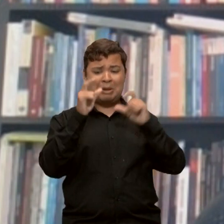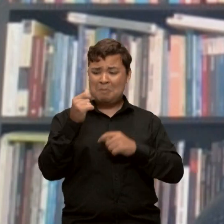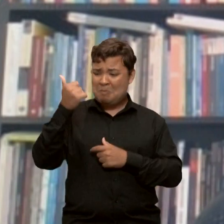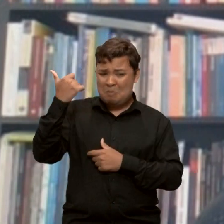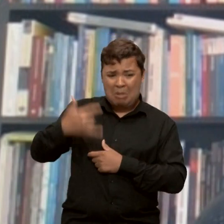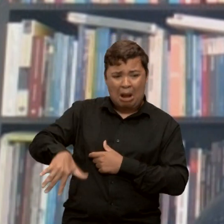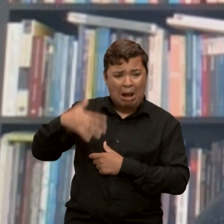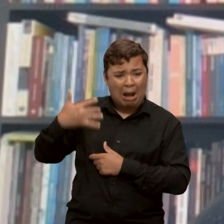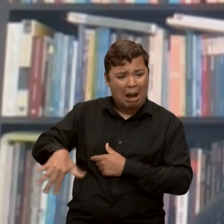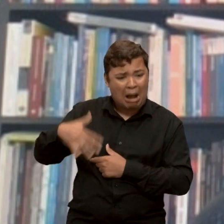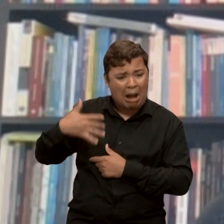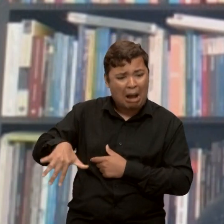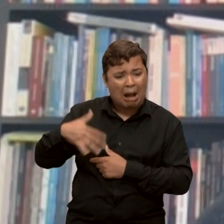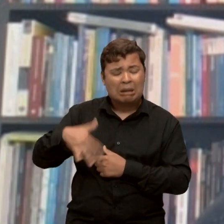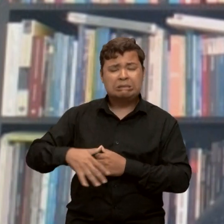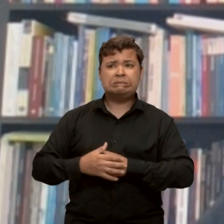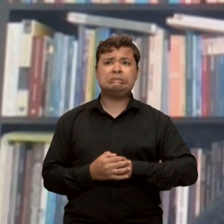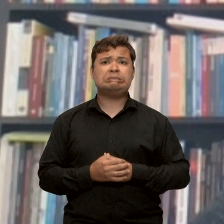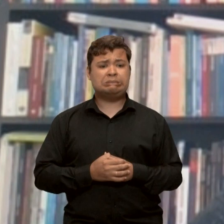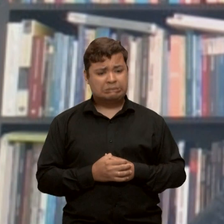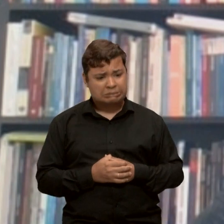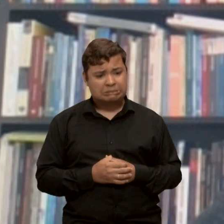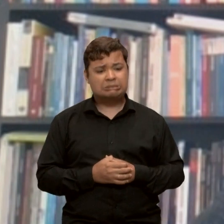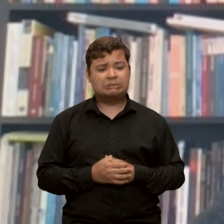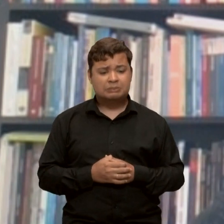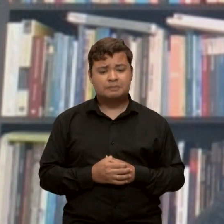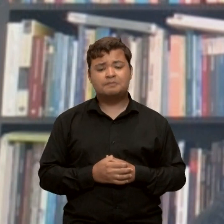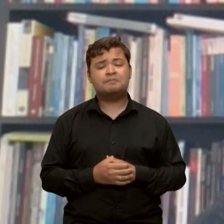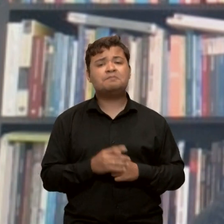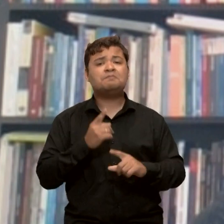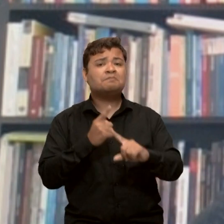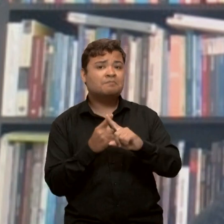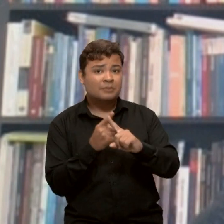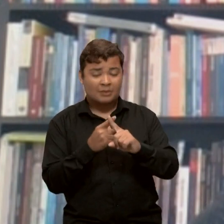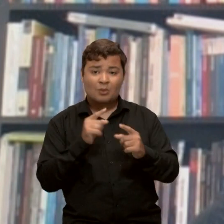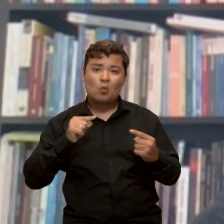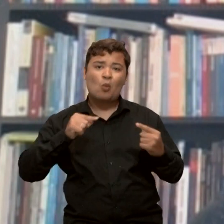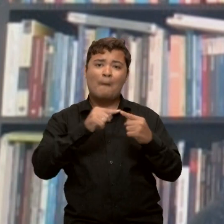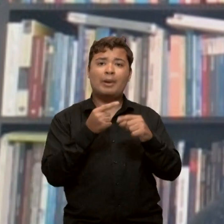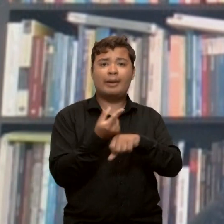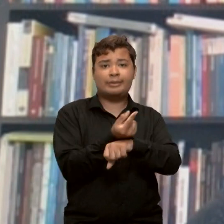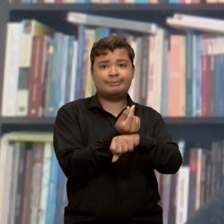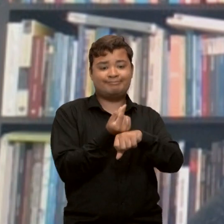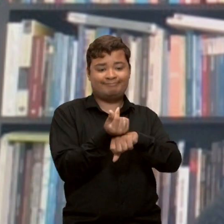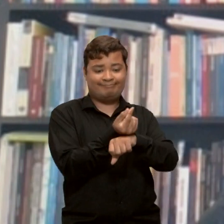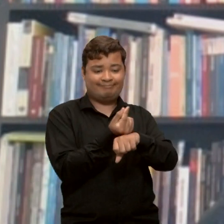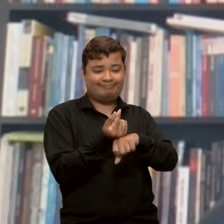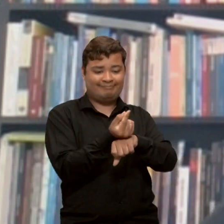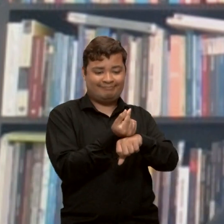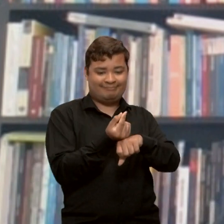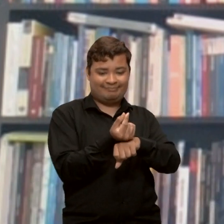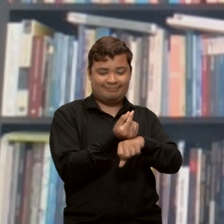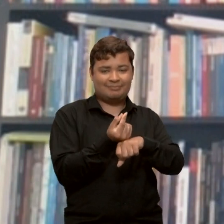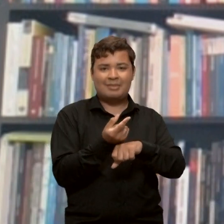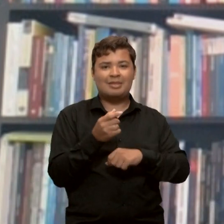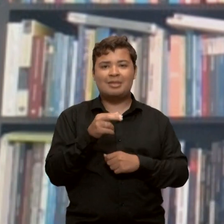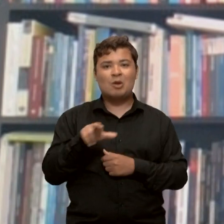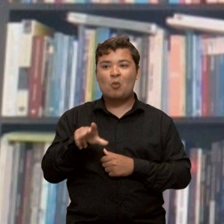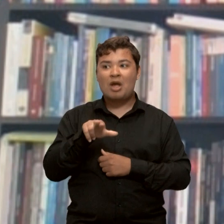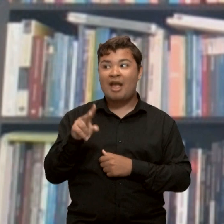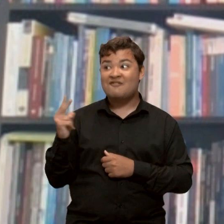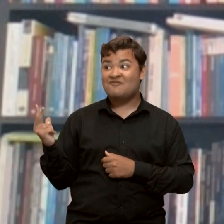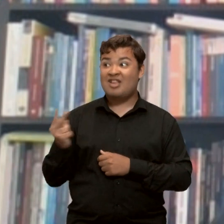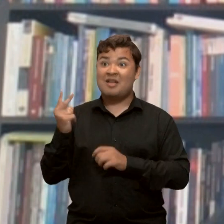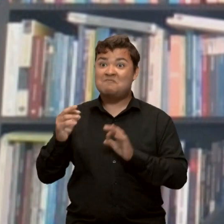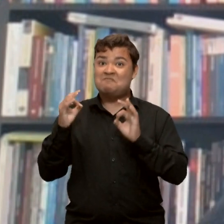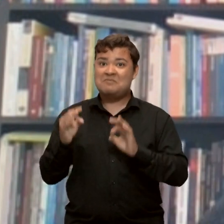algumas figurinhas tomaram. E então isso vai muito na lógica do próprio capitalismo, né? Que não é a lógica da mais-valia, mas sim a